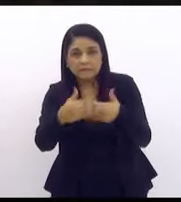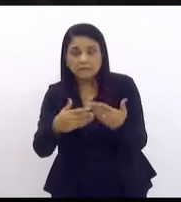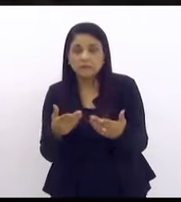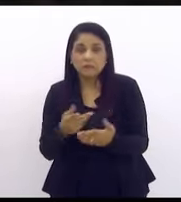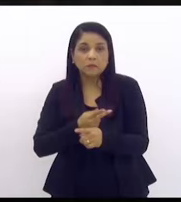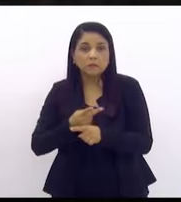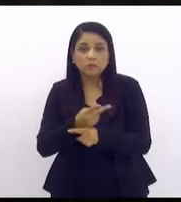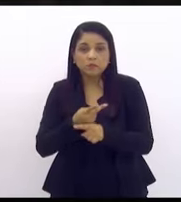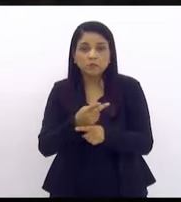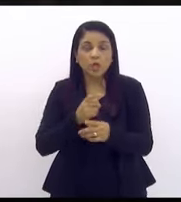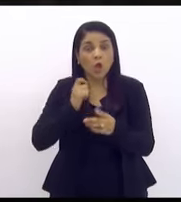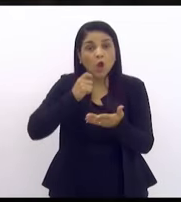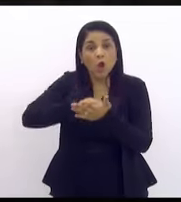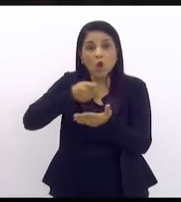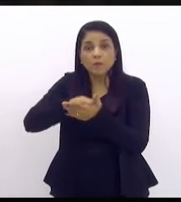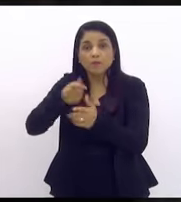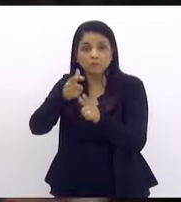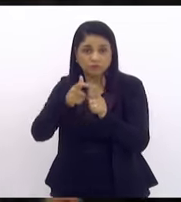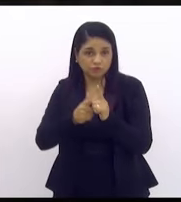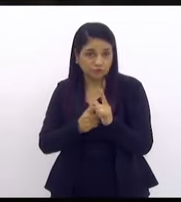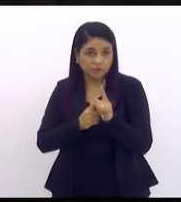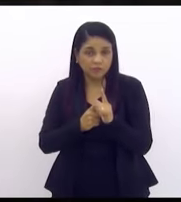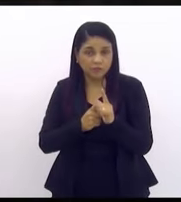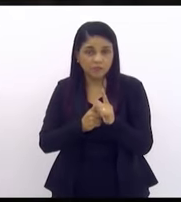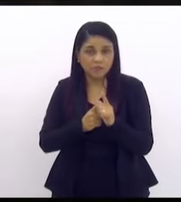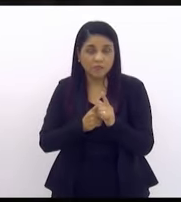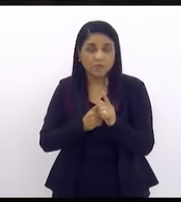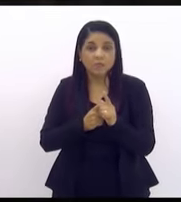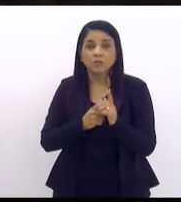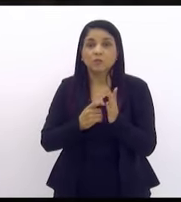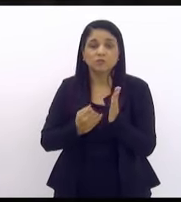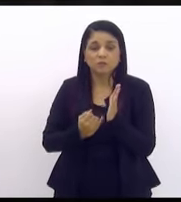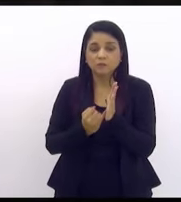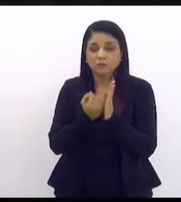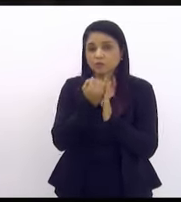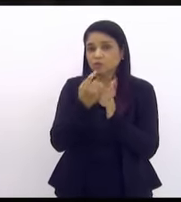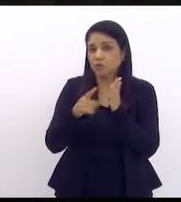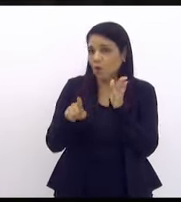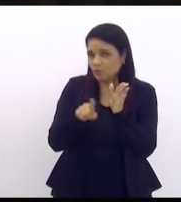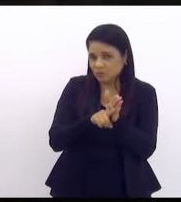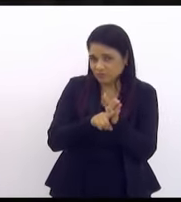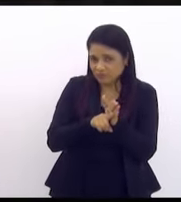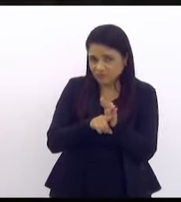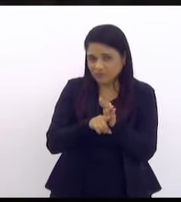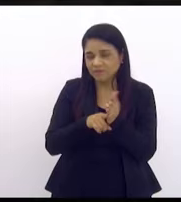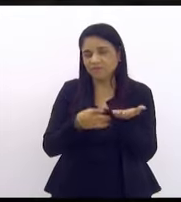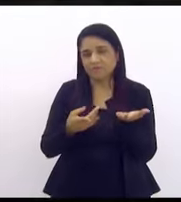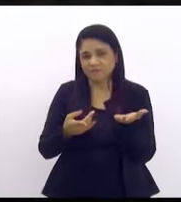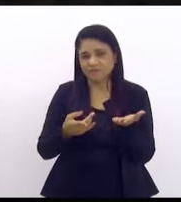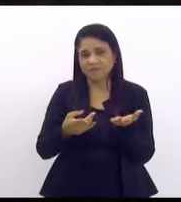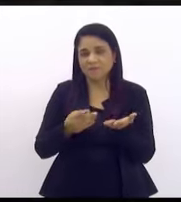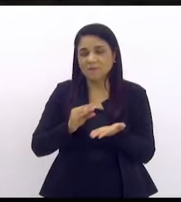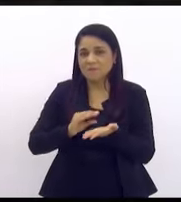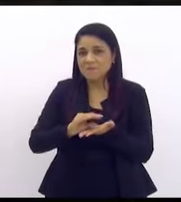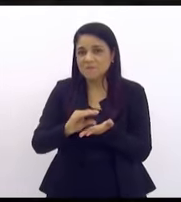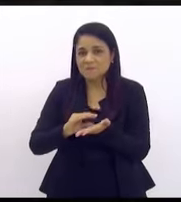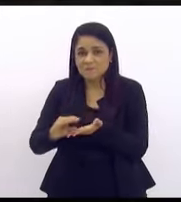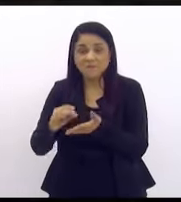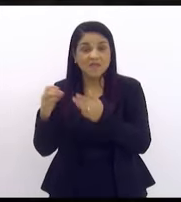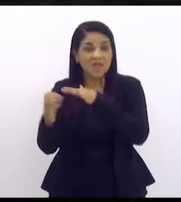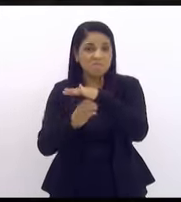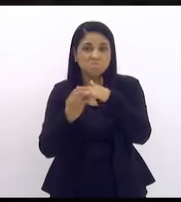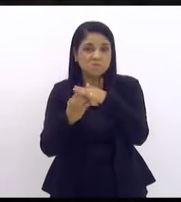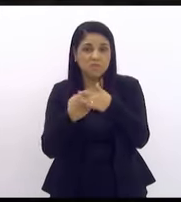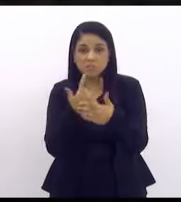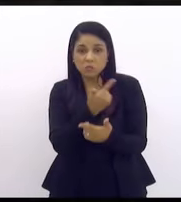cobrando as dívidas, não fazendo renúncia fiscal, não dando benefícios fiscais a empresas que não